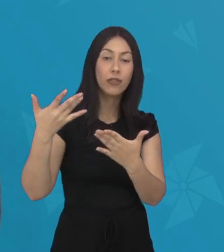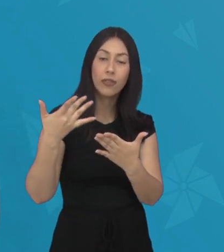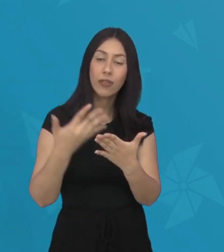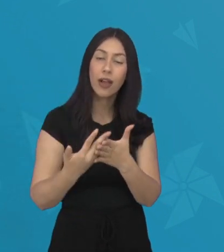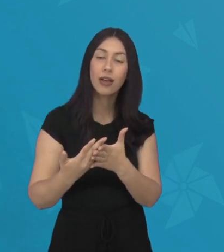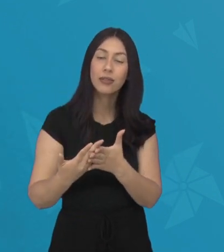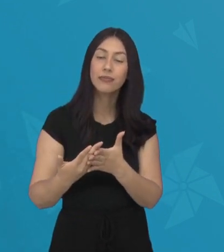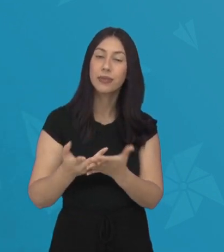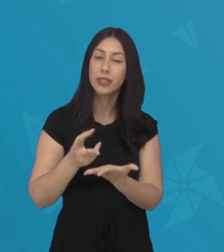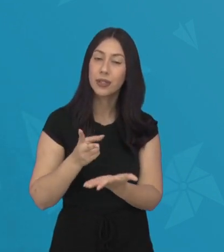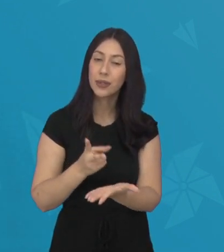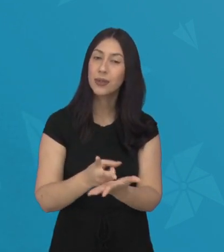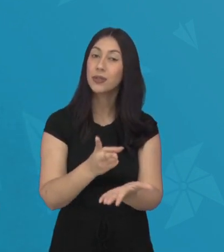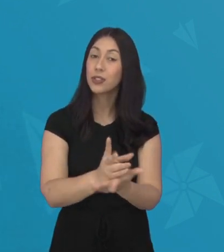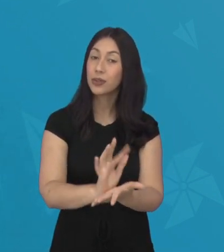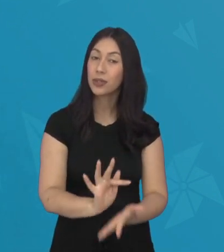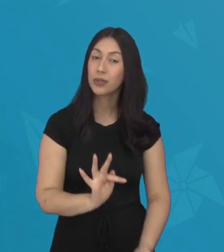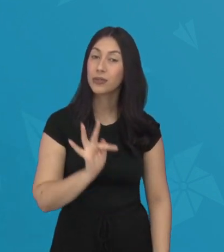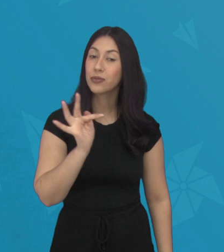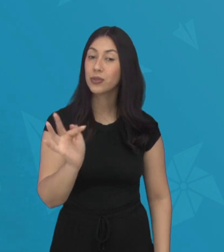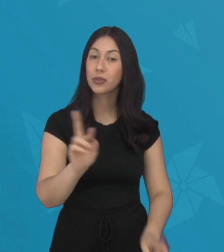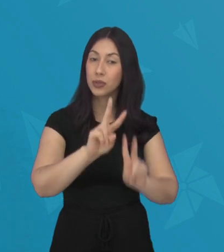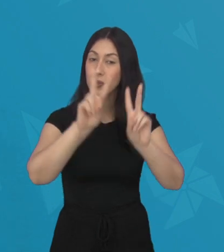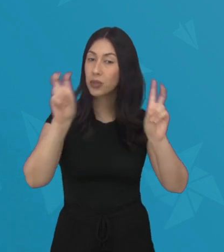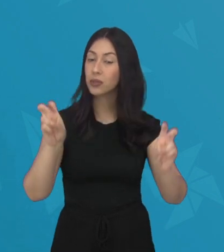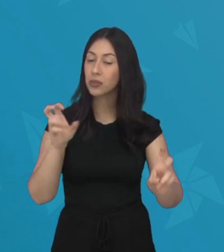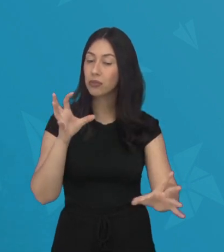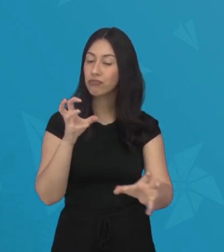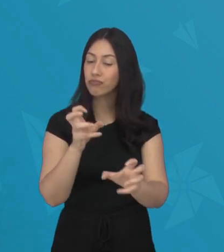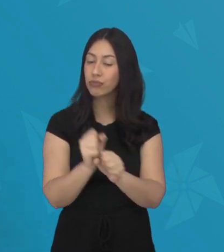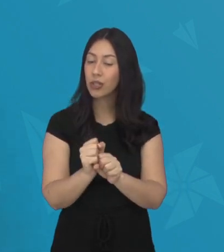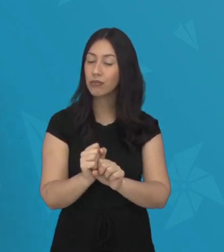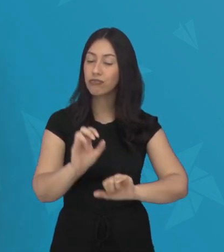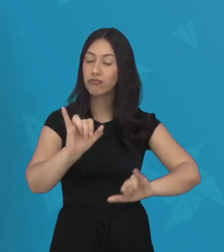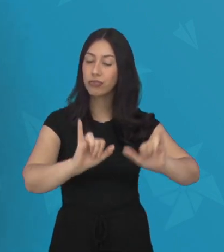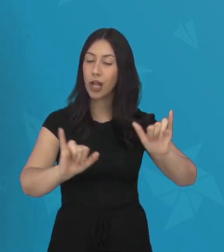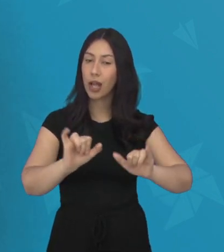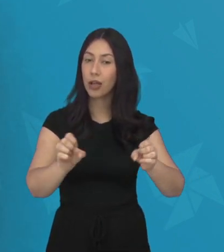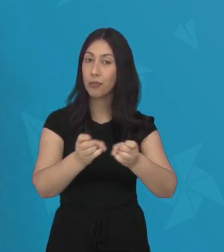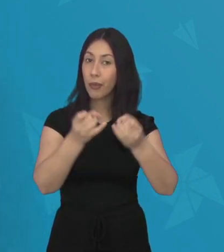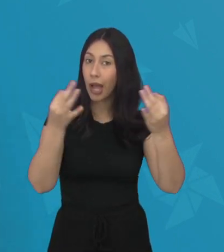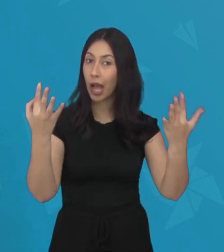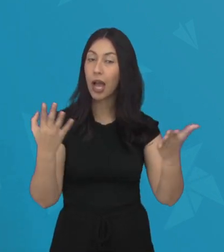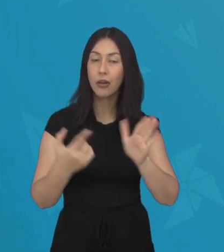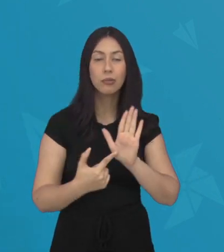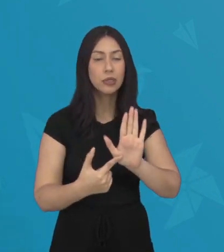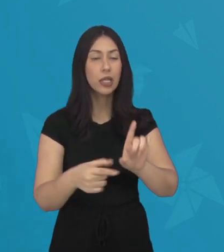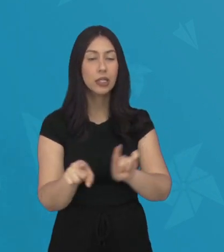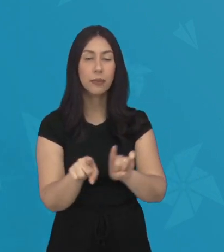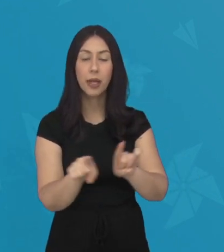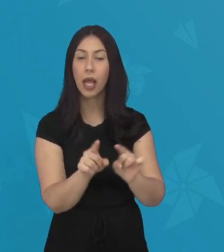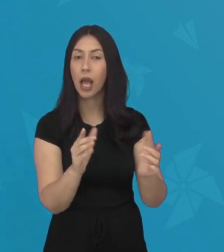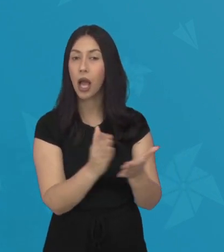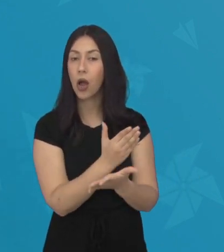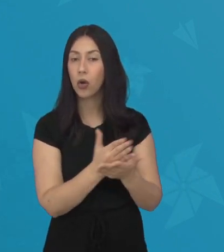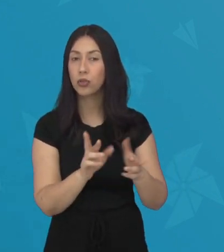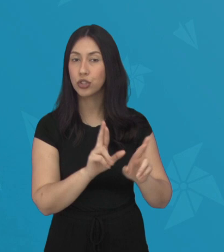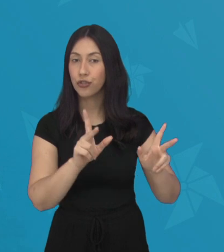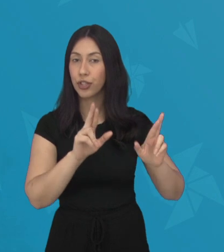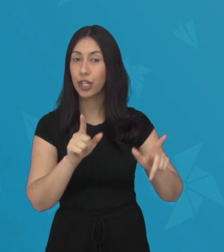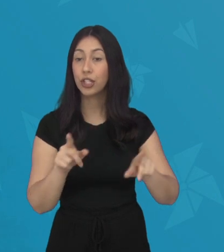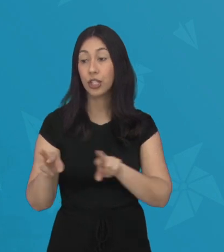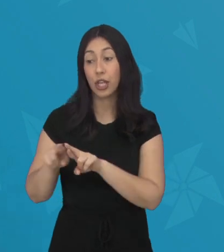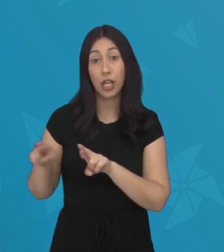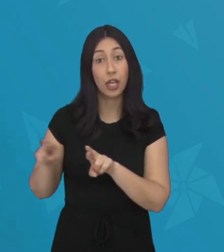nas aulas anteriores para a gente dar prosseguimento nas aulas seguintes sobre cálculos estequiométricos. A gente vai trabalhar com alguns casos especiais